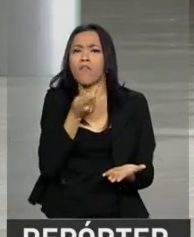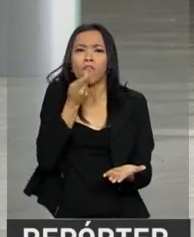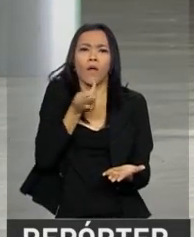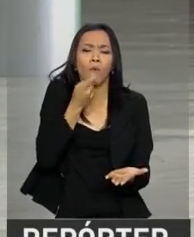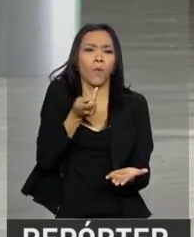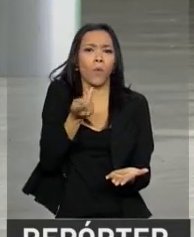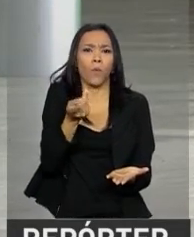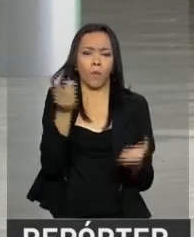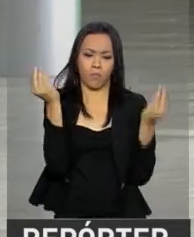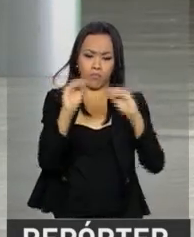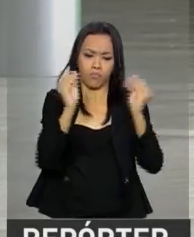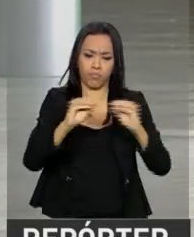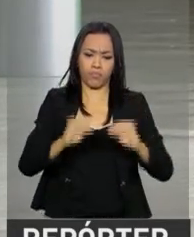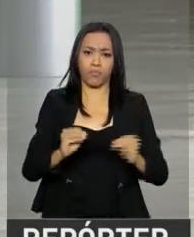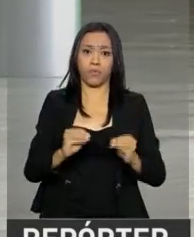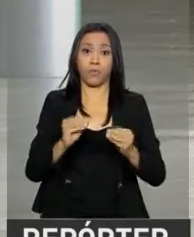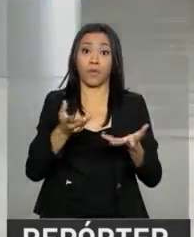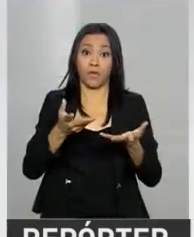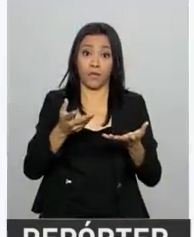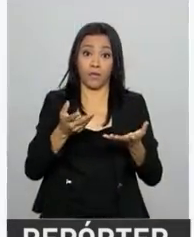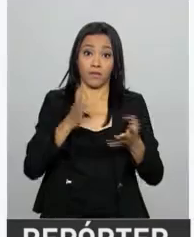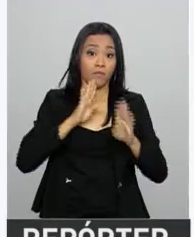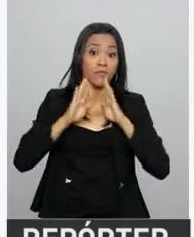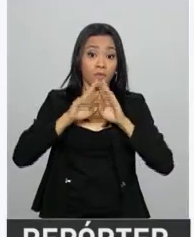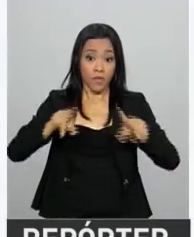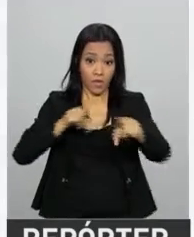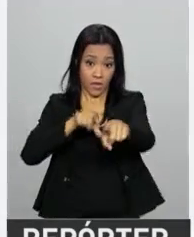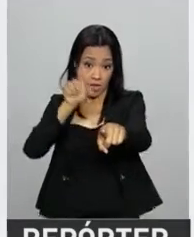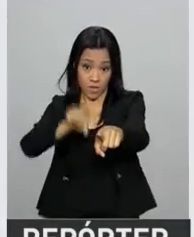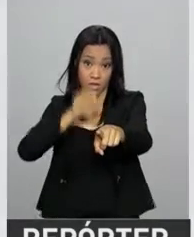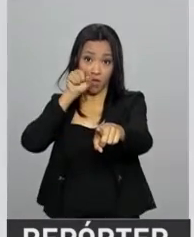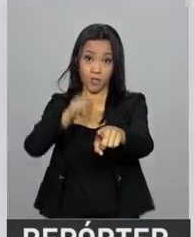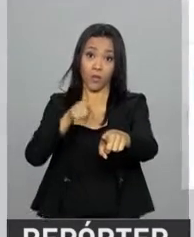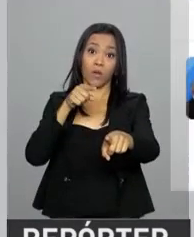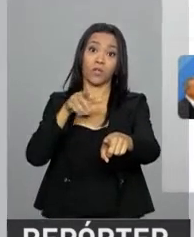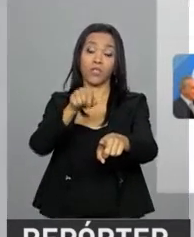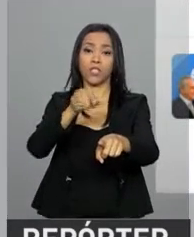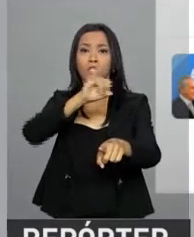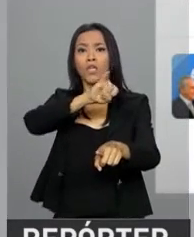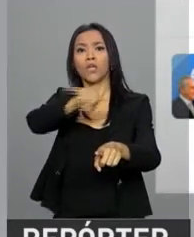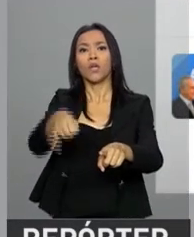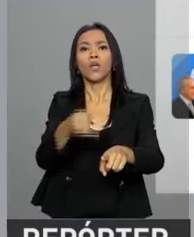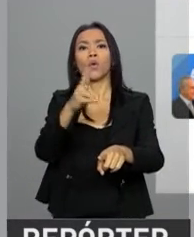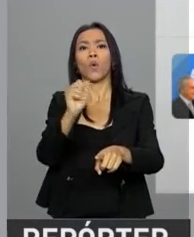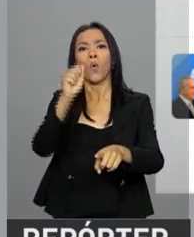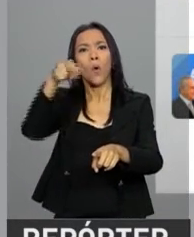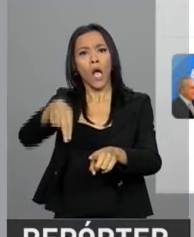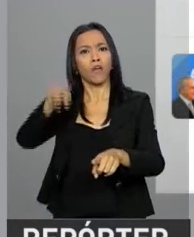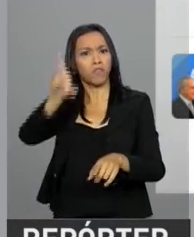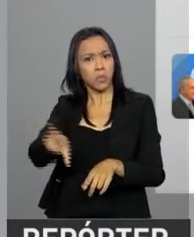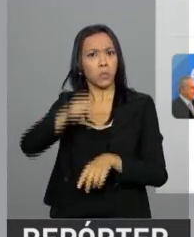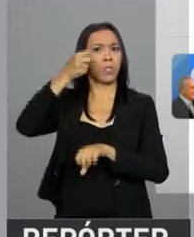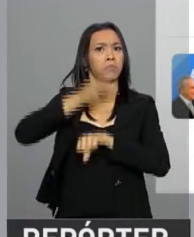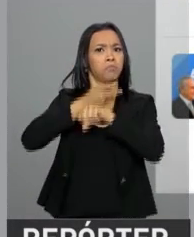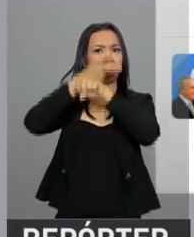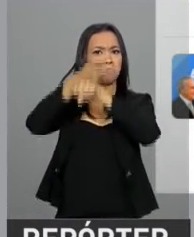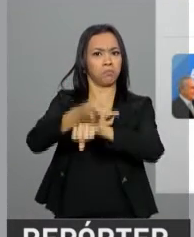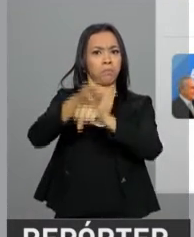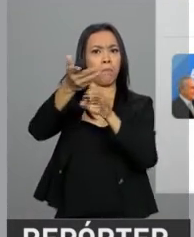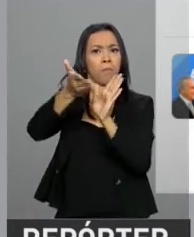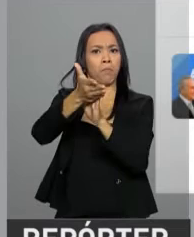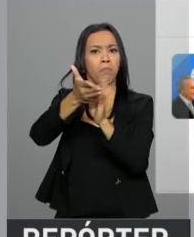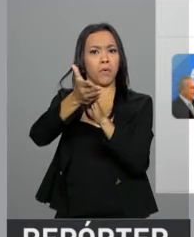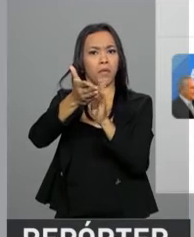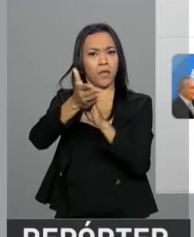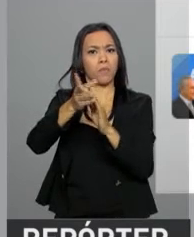sociais a escolha do presidente colombiano Juan Manuel Santos para Prêmio Nobel da Paz, por